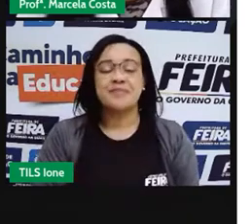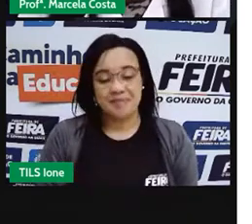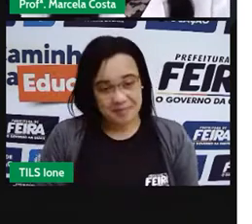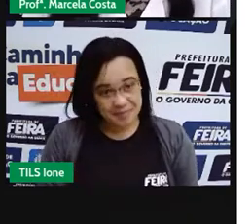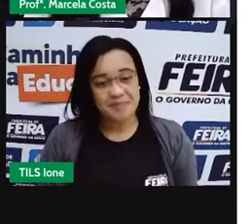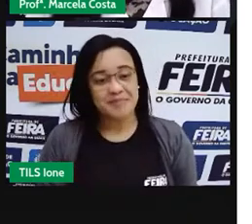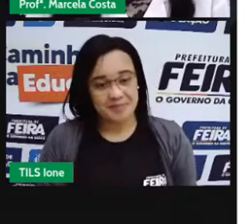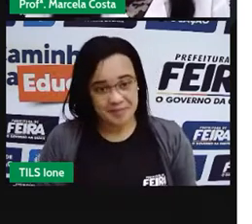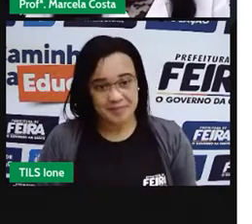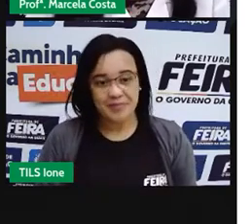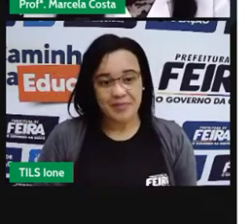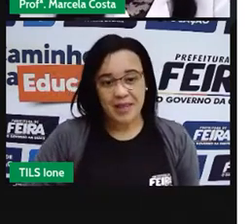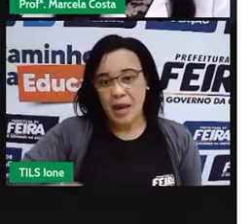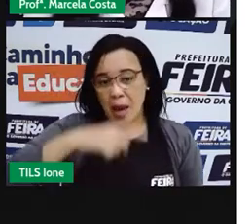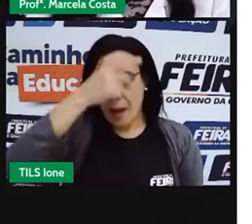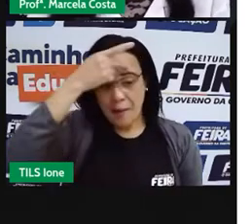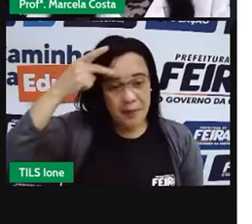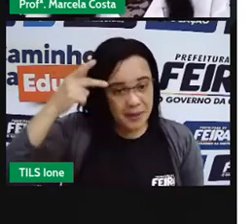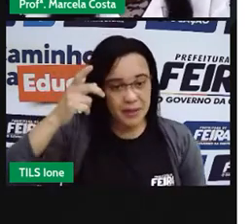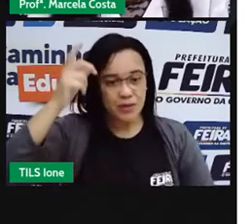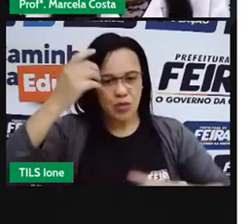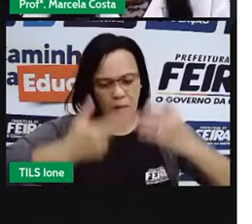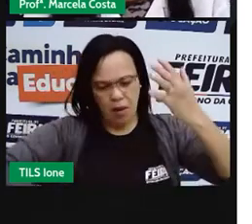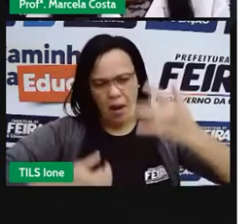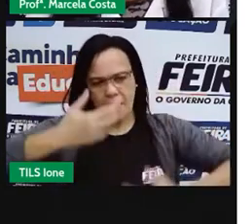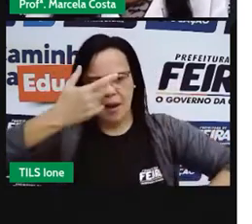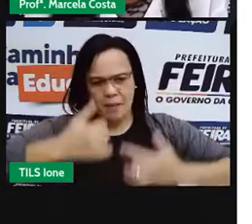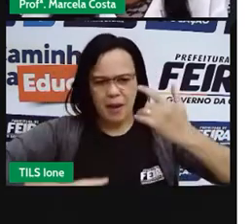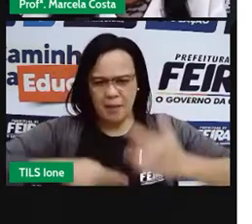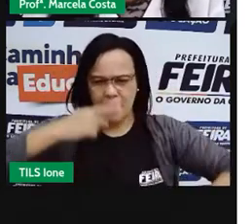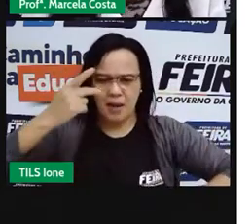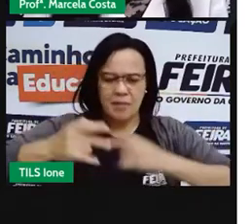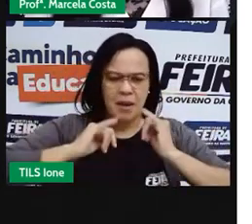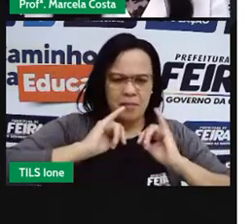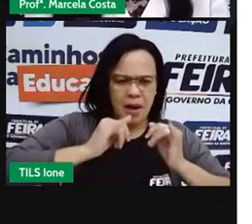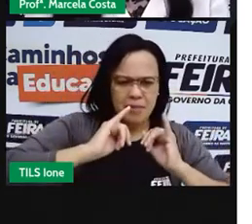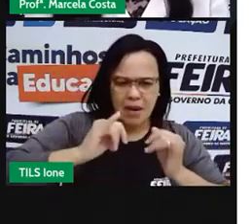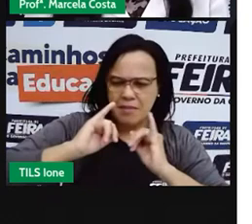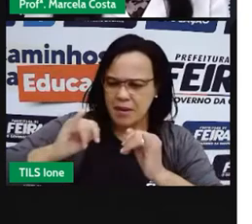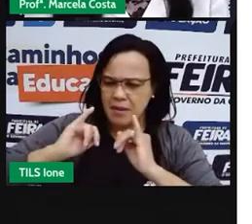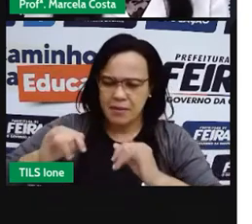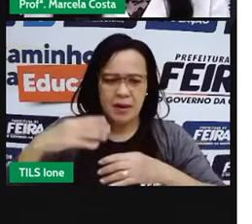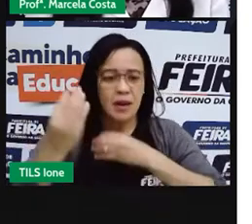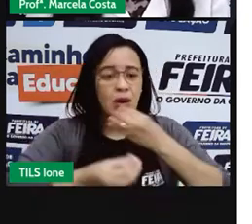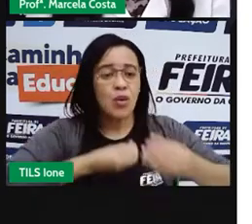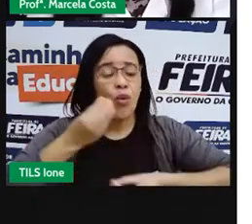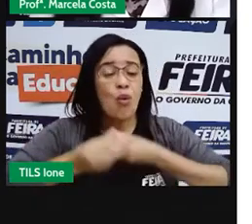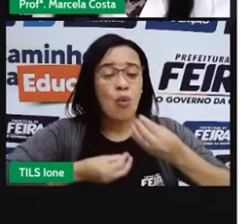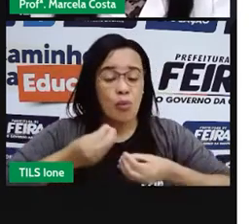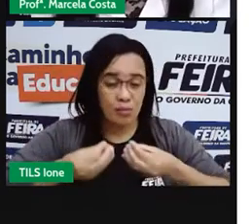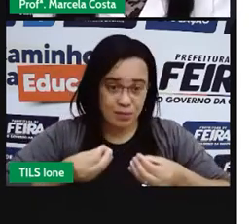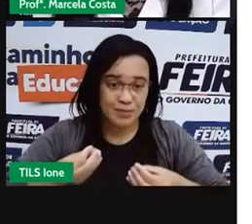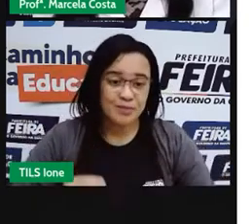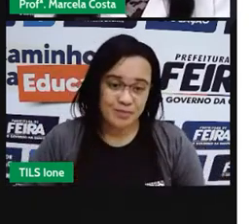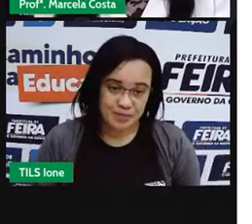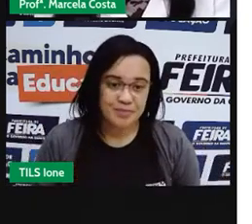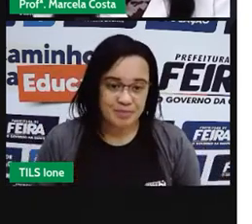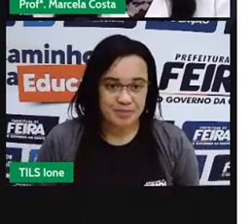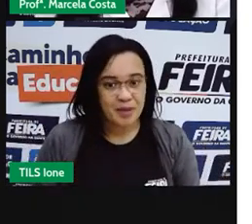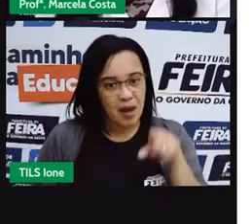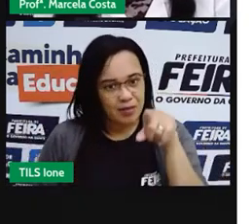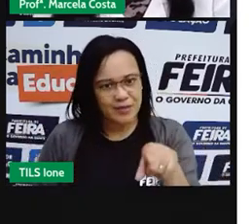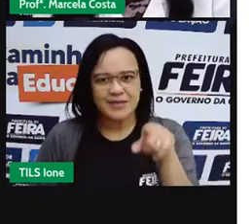personagem ou ele pode ser alguém que está fora da história, só contando o que está acontecendo. Você vai